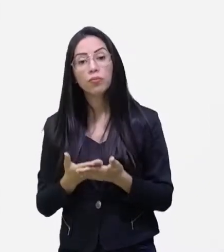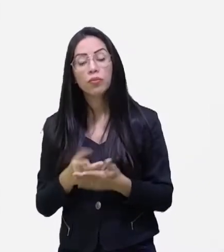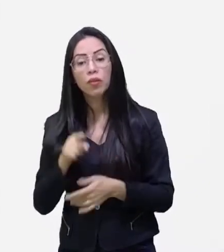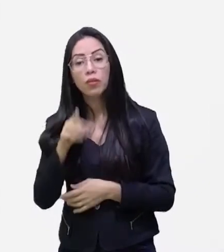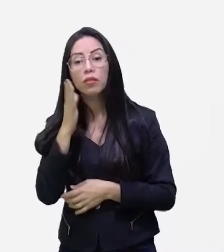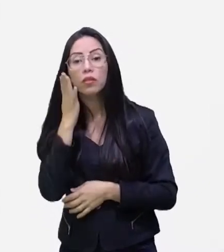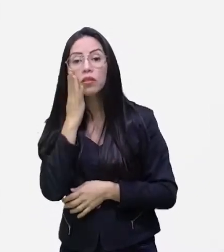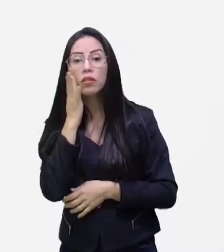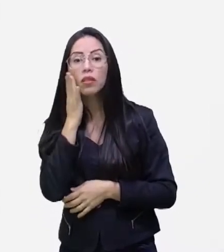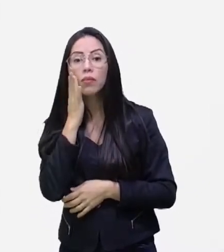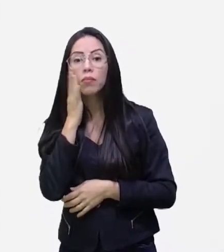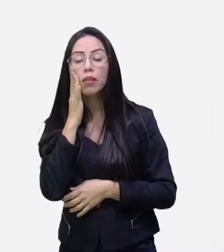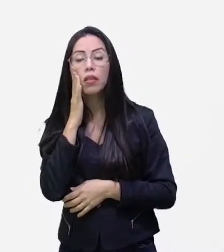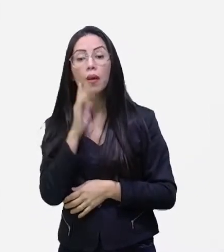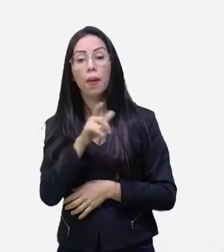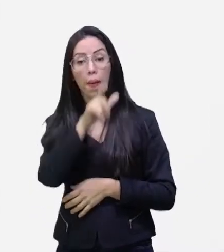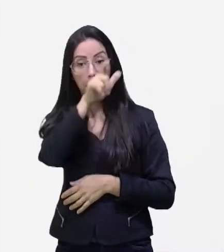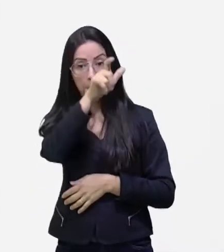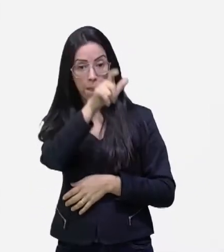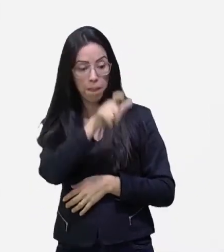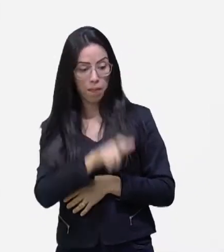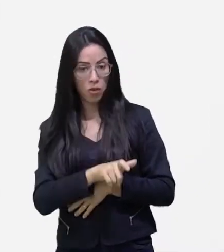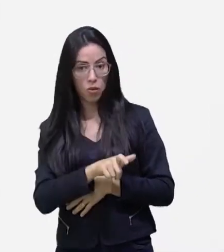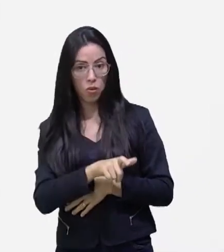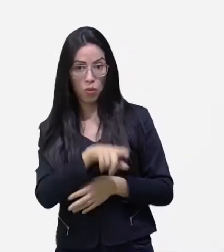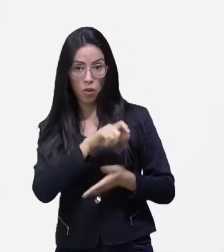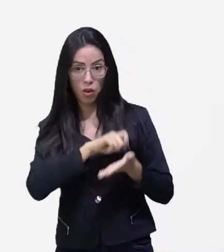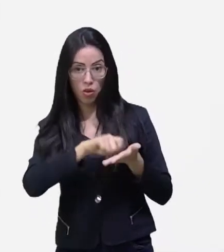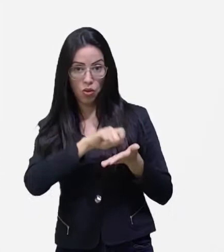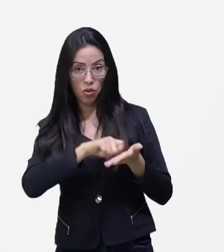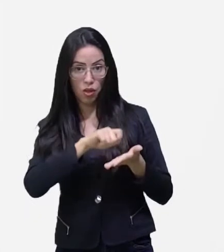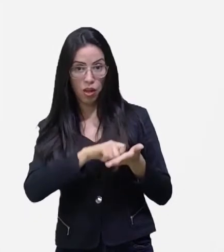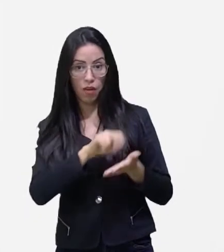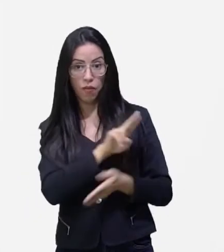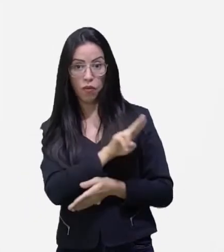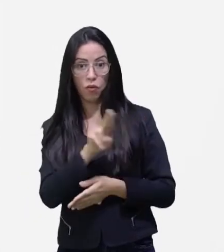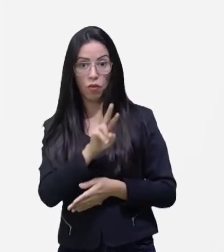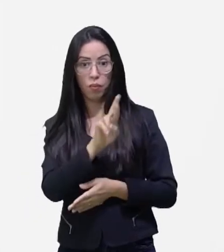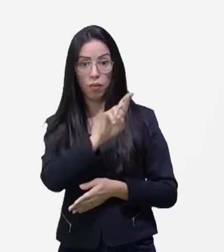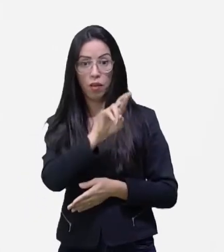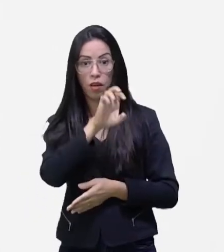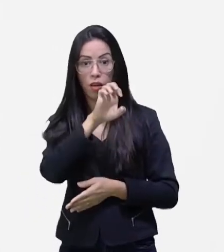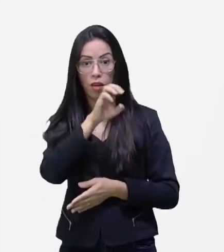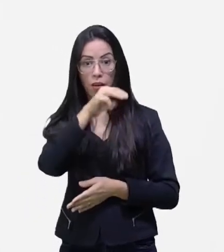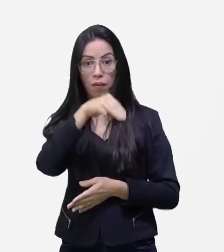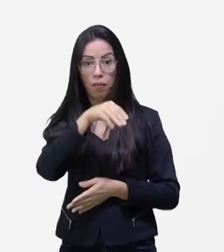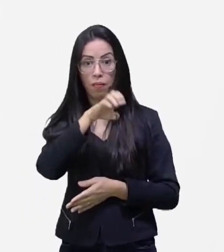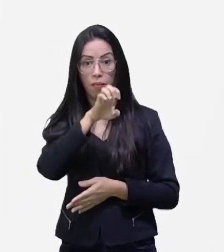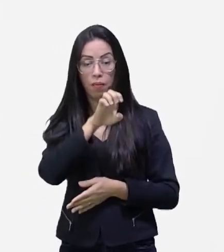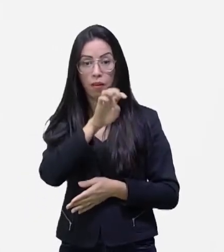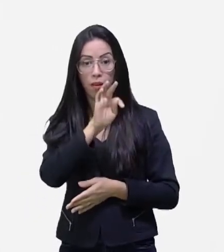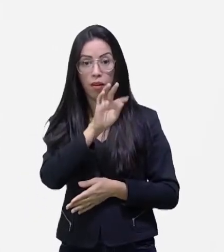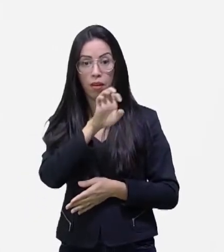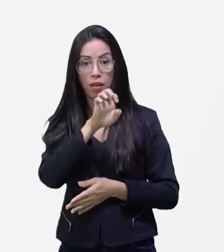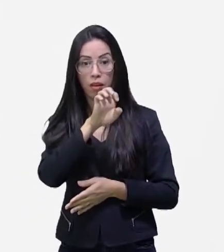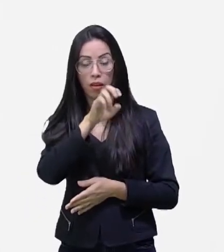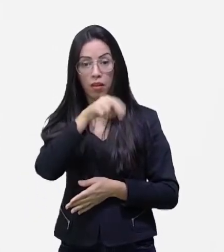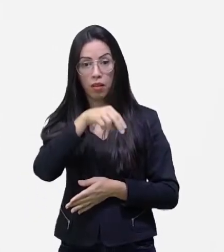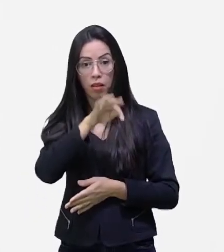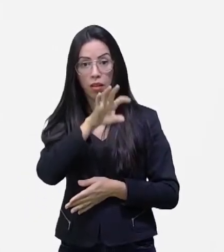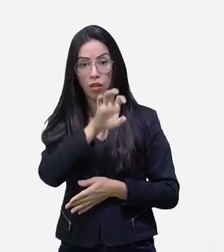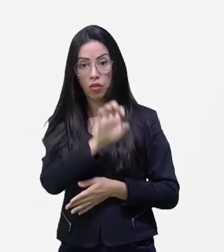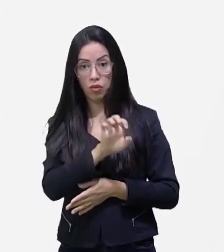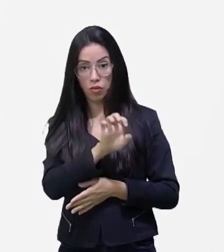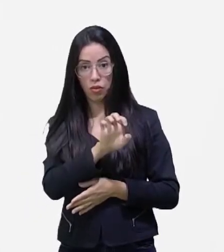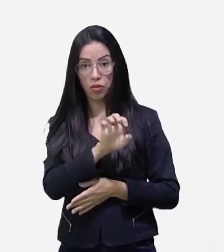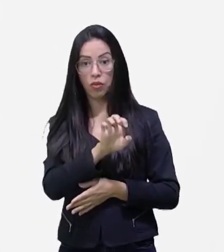o remetente é quem escreve a carta e quem recebe é o destinatário? Vocês lembram daquele gênero textual,